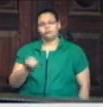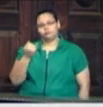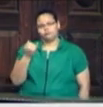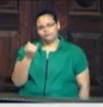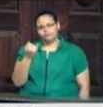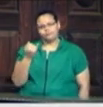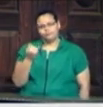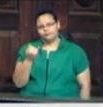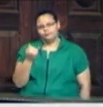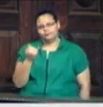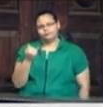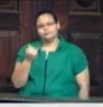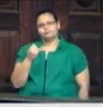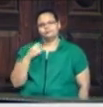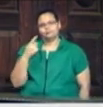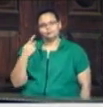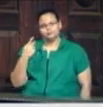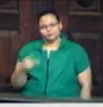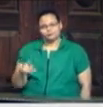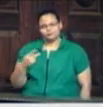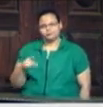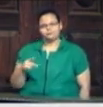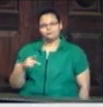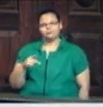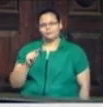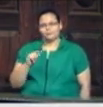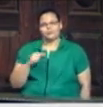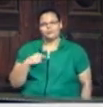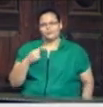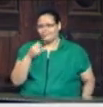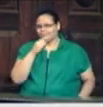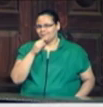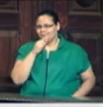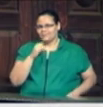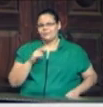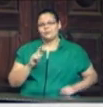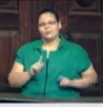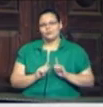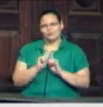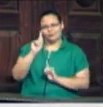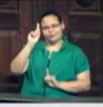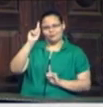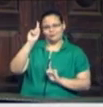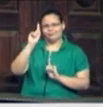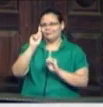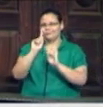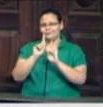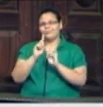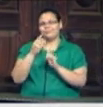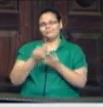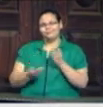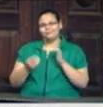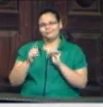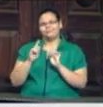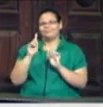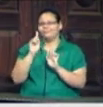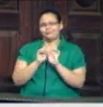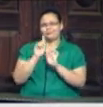aproveite os seus baixos índices de aprovação na